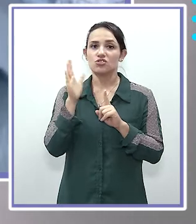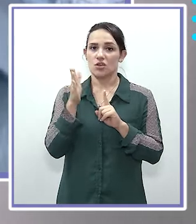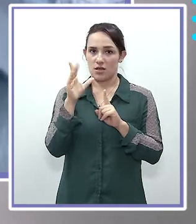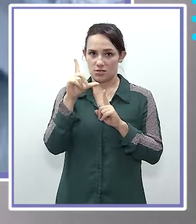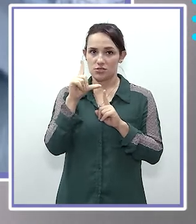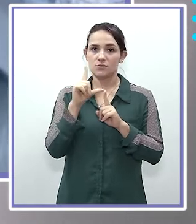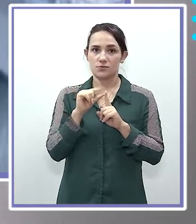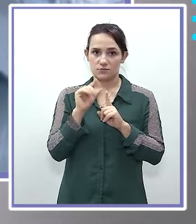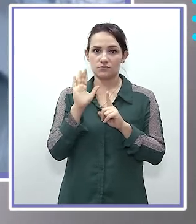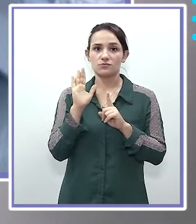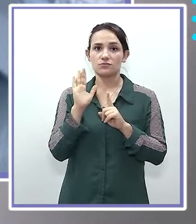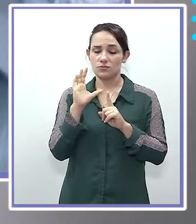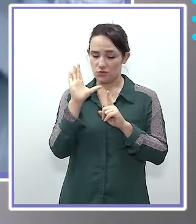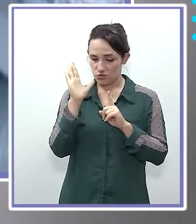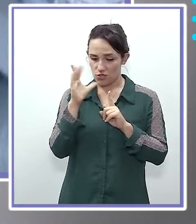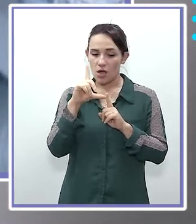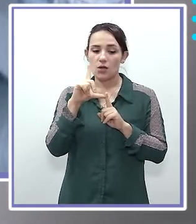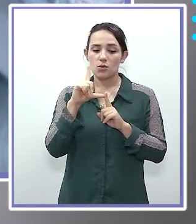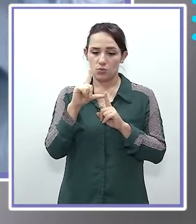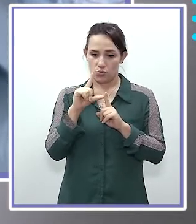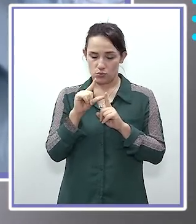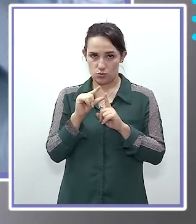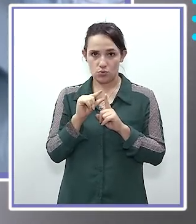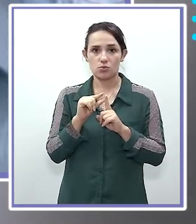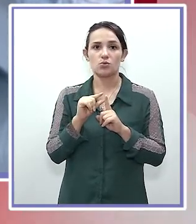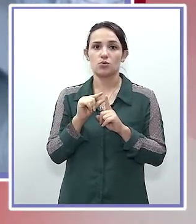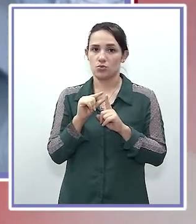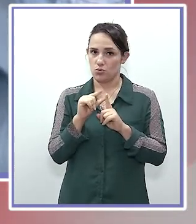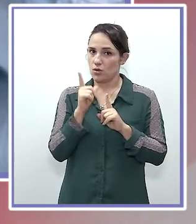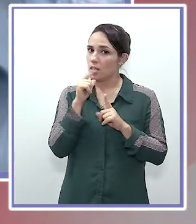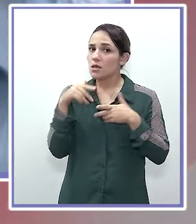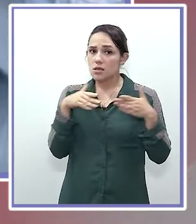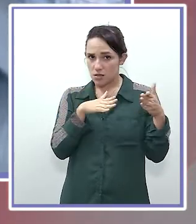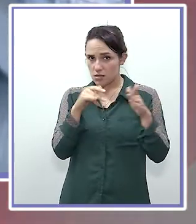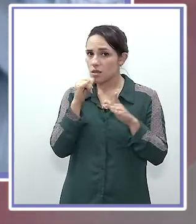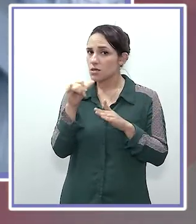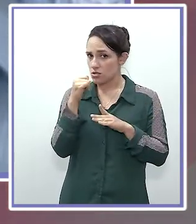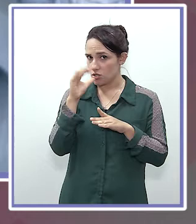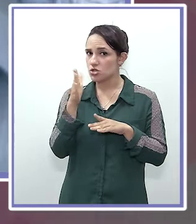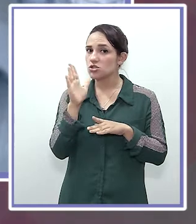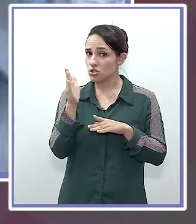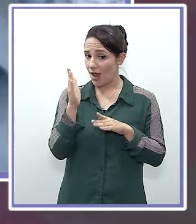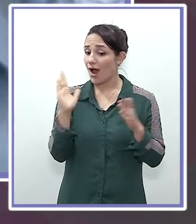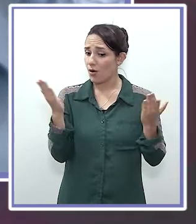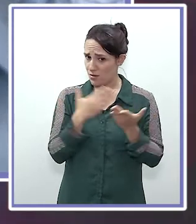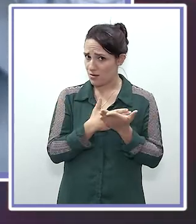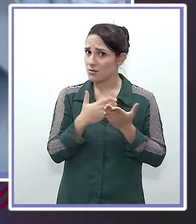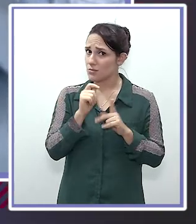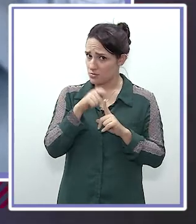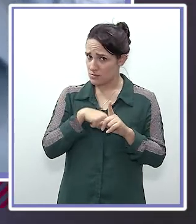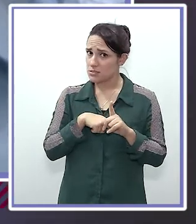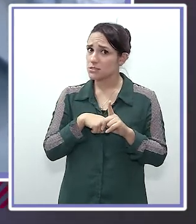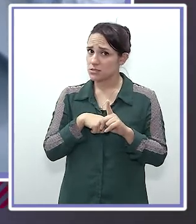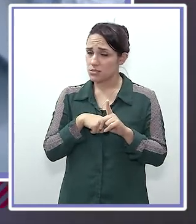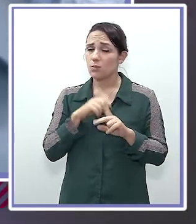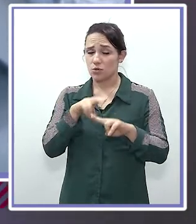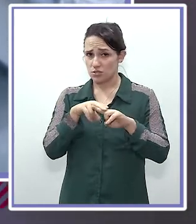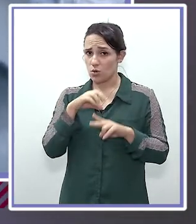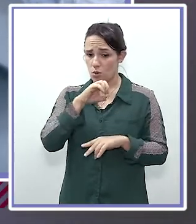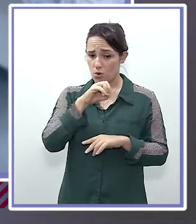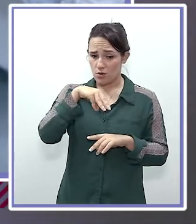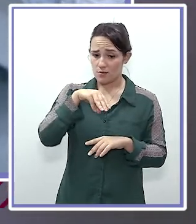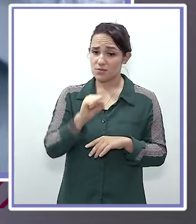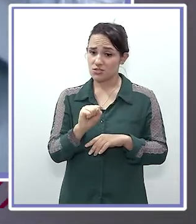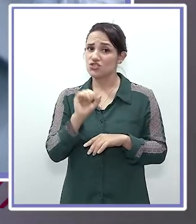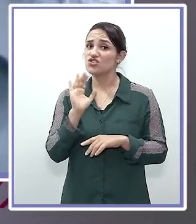foi aprovado, então a ONS já está fazendo um controle de afluência da vazão